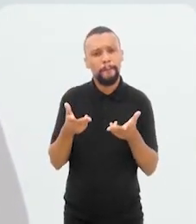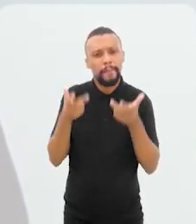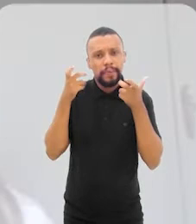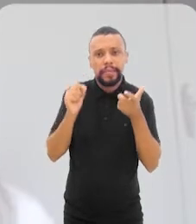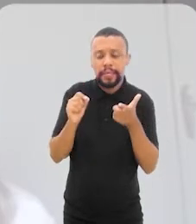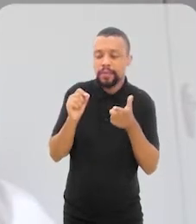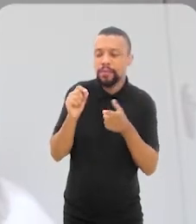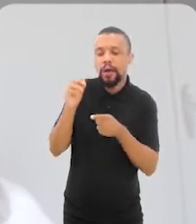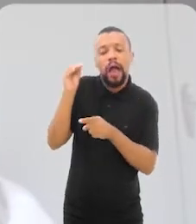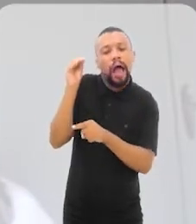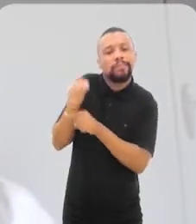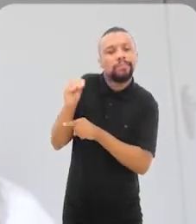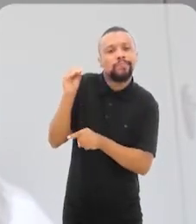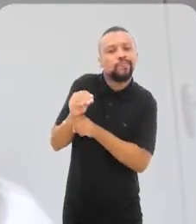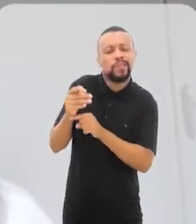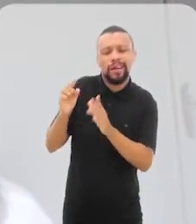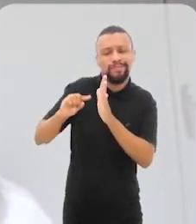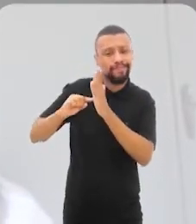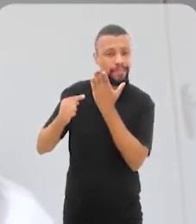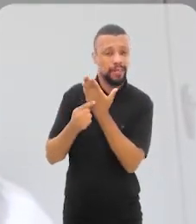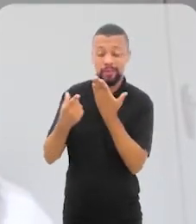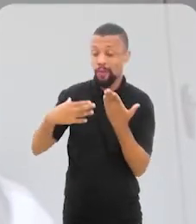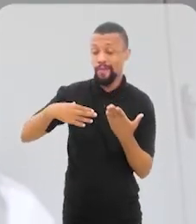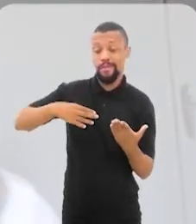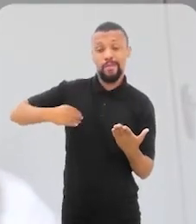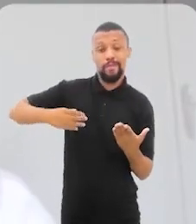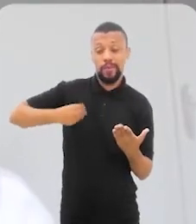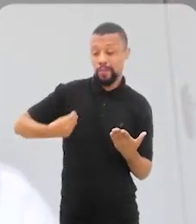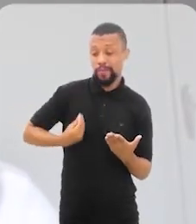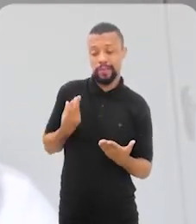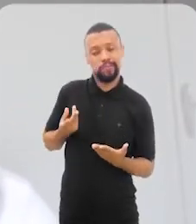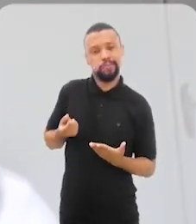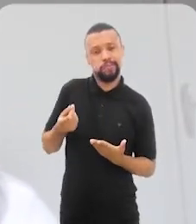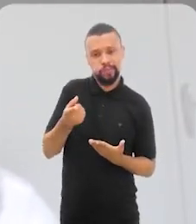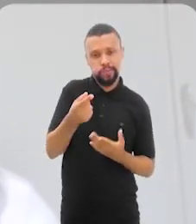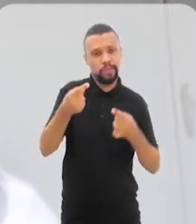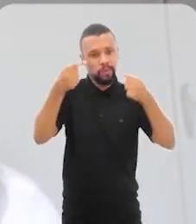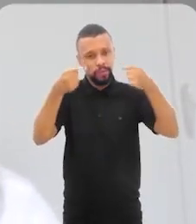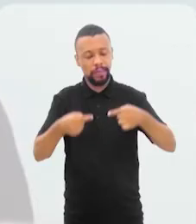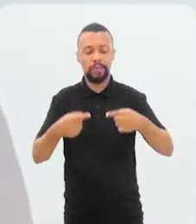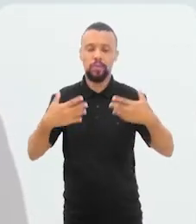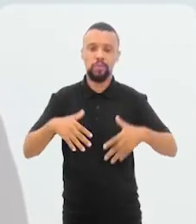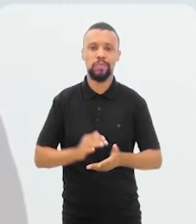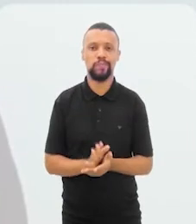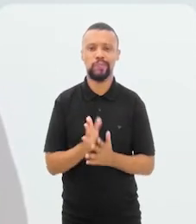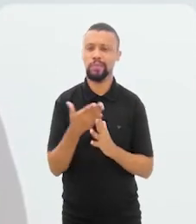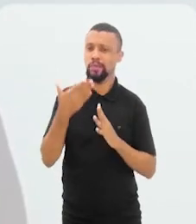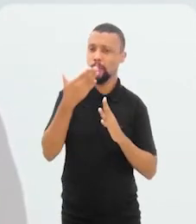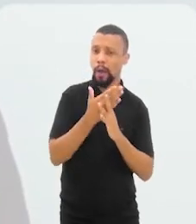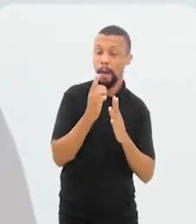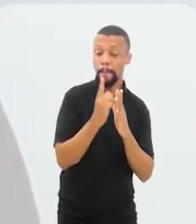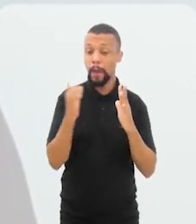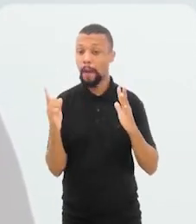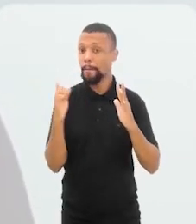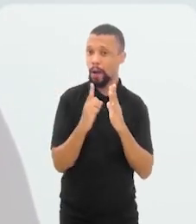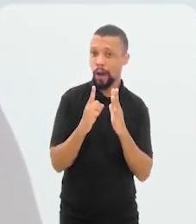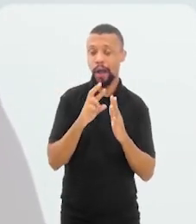que isso é um filho para toda a vida, né? E isso acho que gera um grande desafio. Vai fazer um rápido